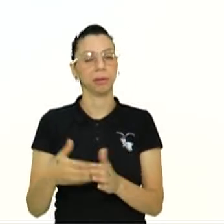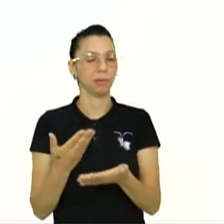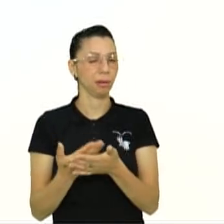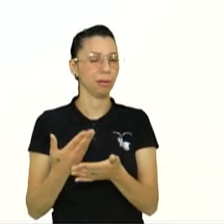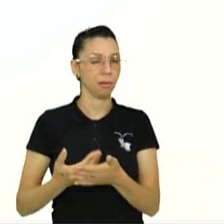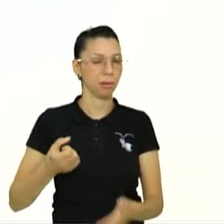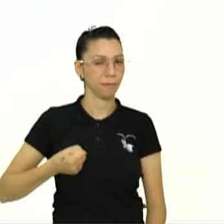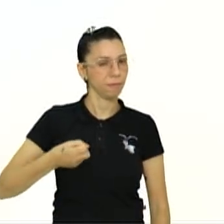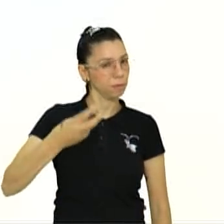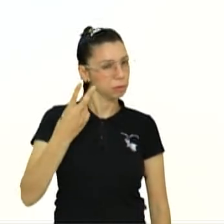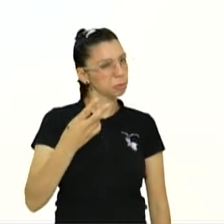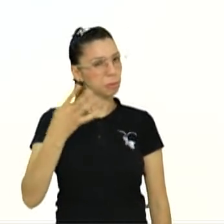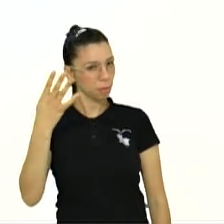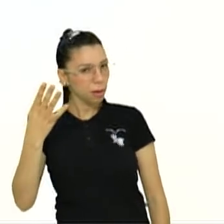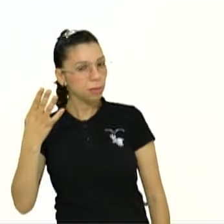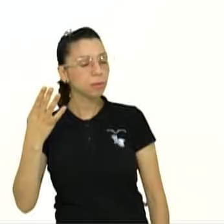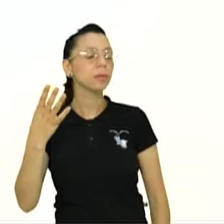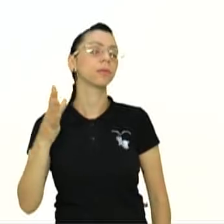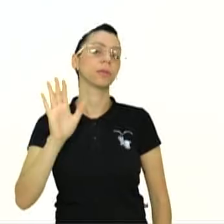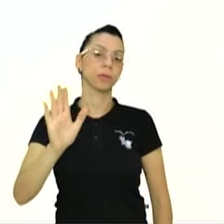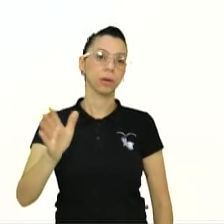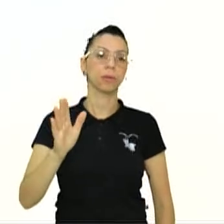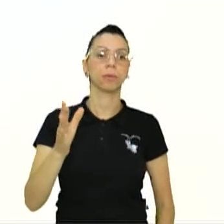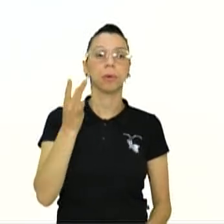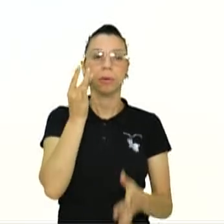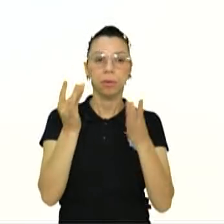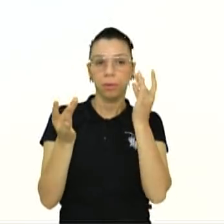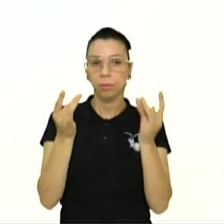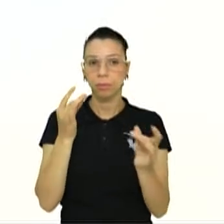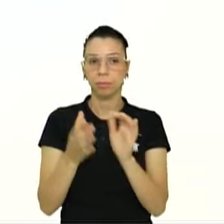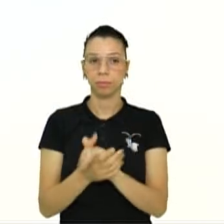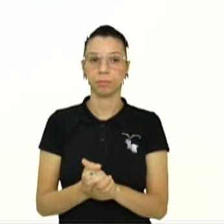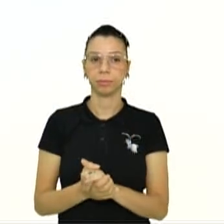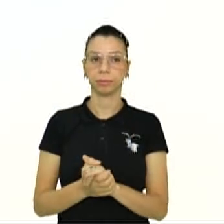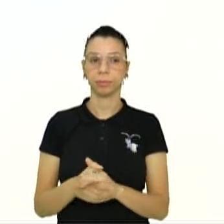24? Nós falamos sobre o kabuki. Esta imagem que